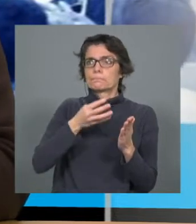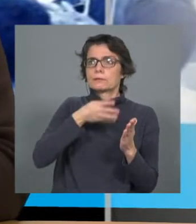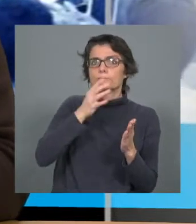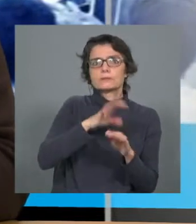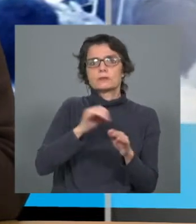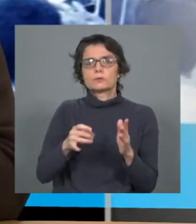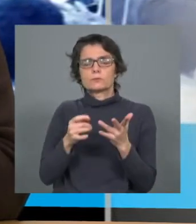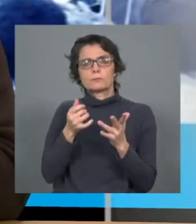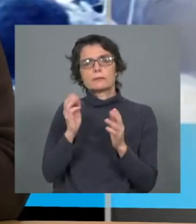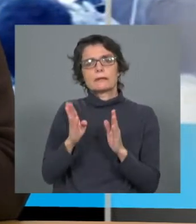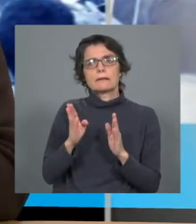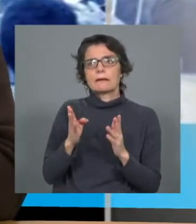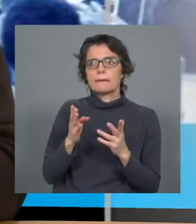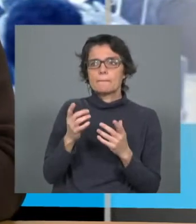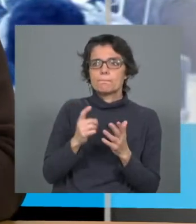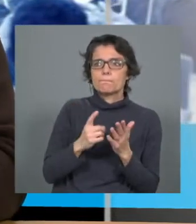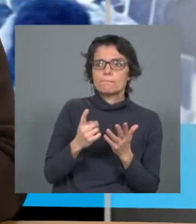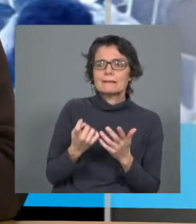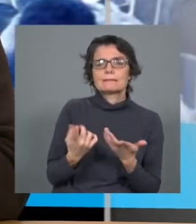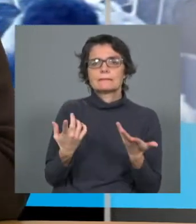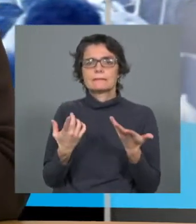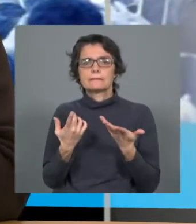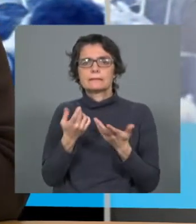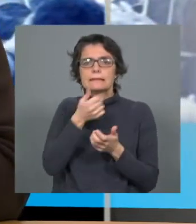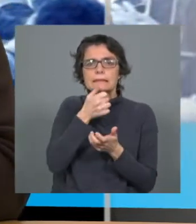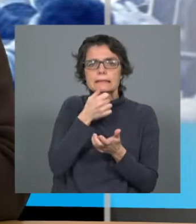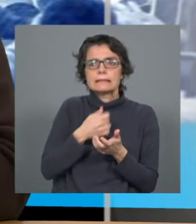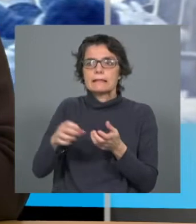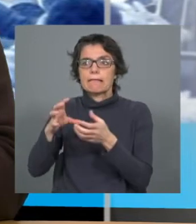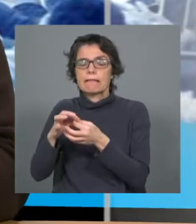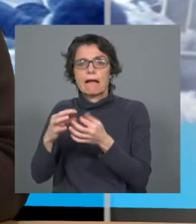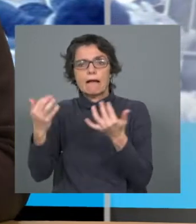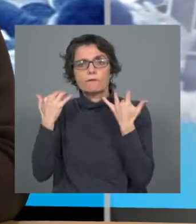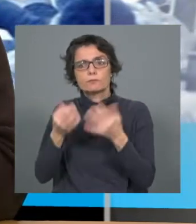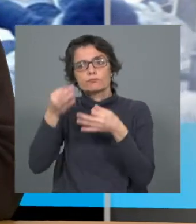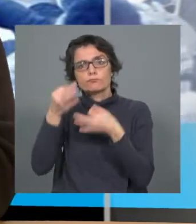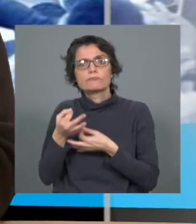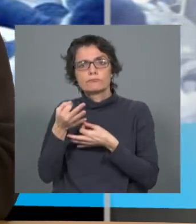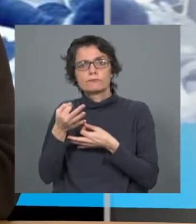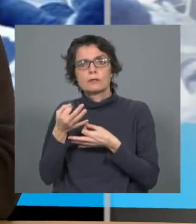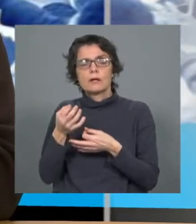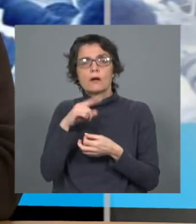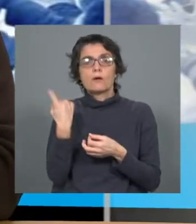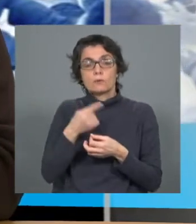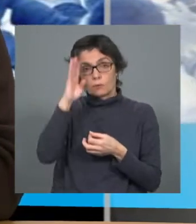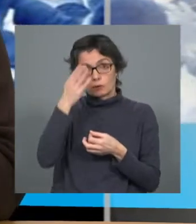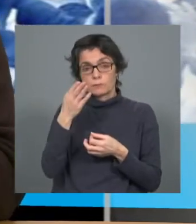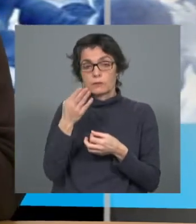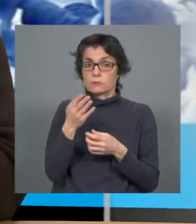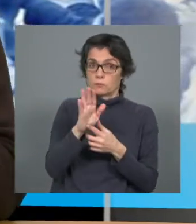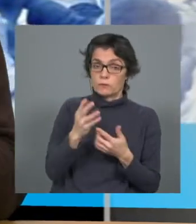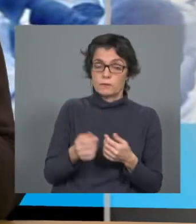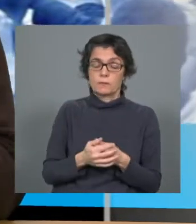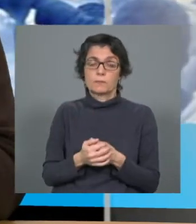decisões com base em dados objetivos, em sabermos que de facto as escolas, ou